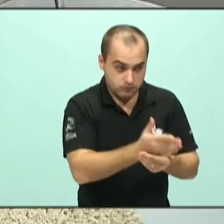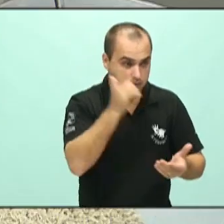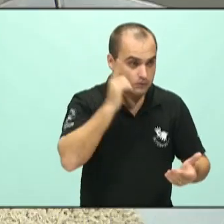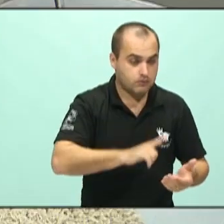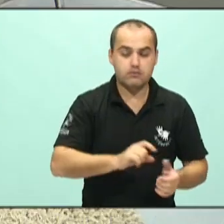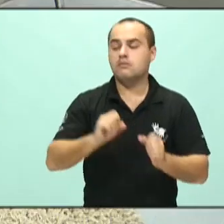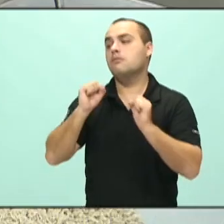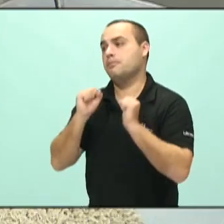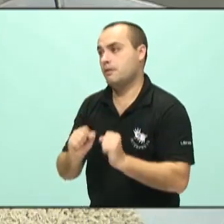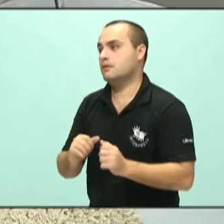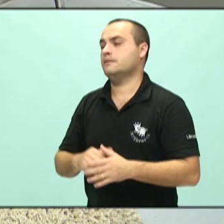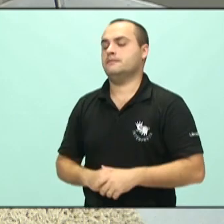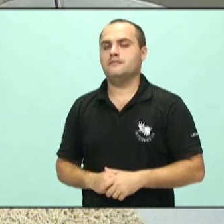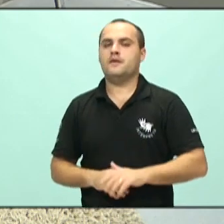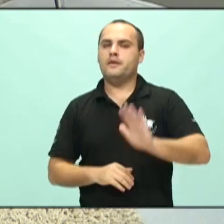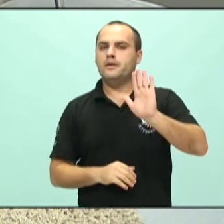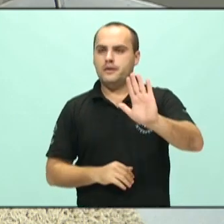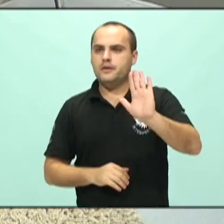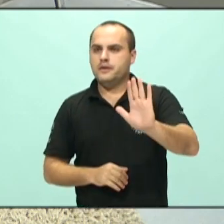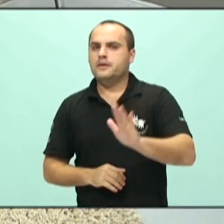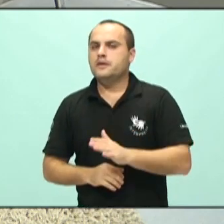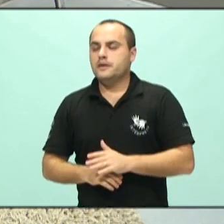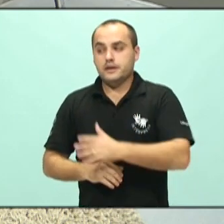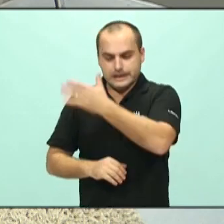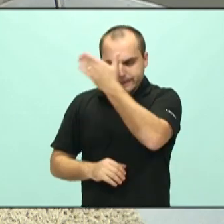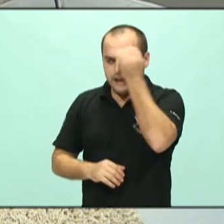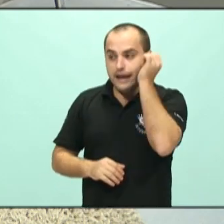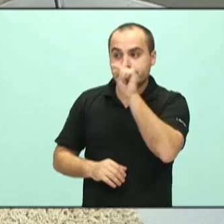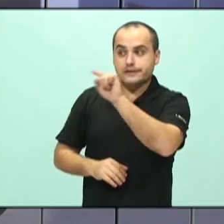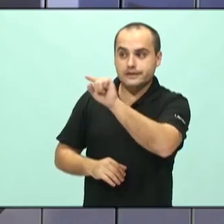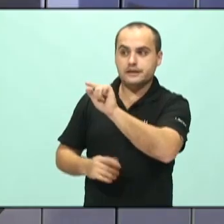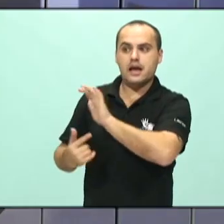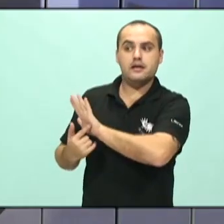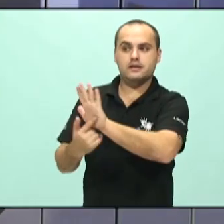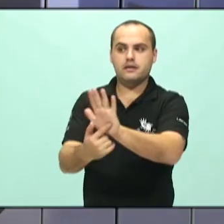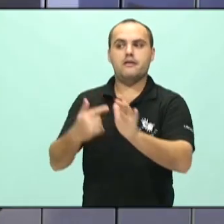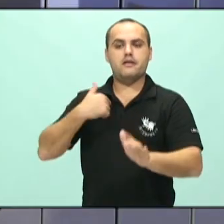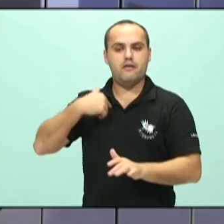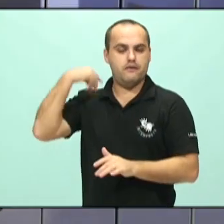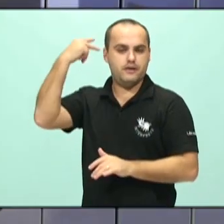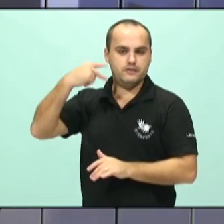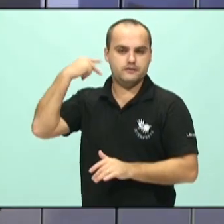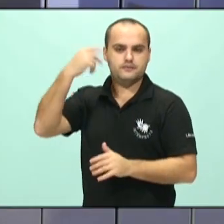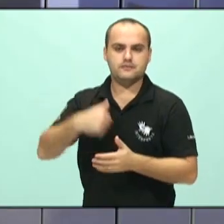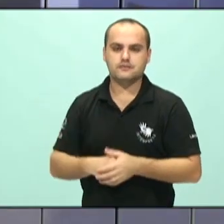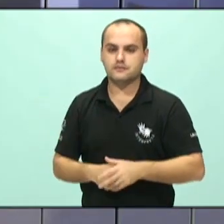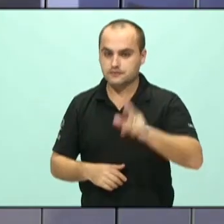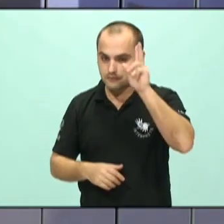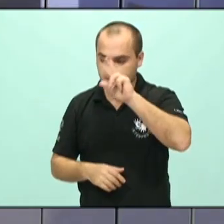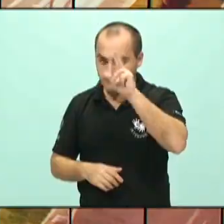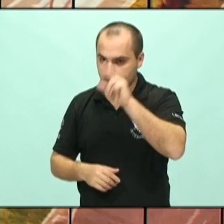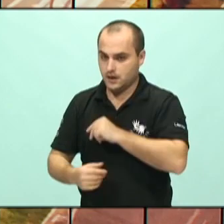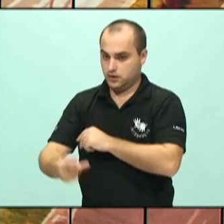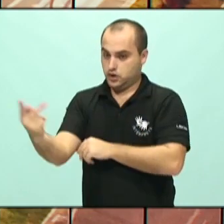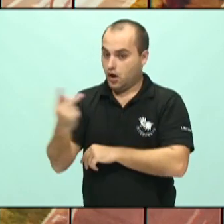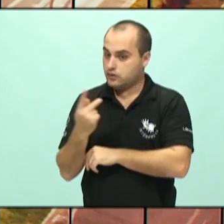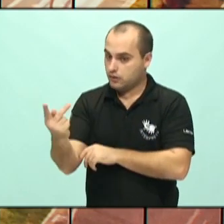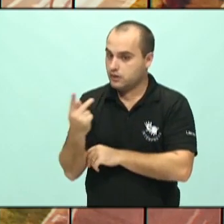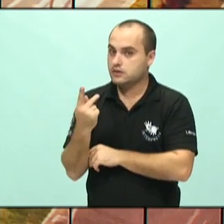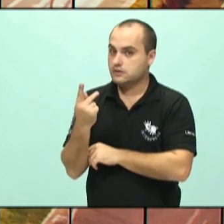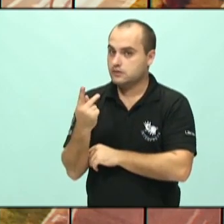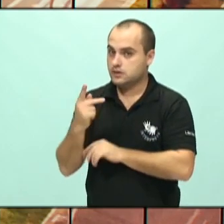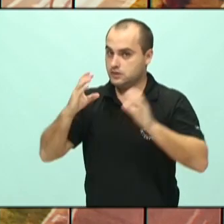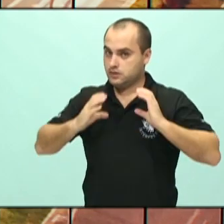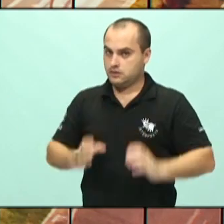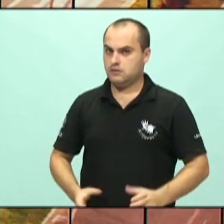né? Vamos esquecer que você é o apresentador e que eu sou o vereador e vamos lembrar que nós somos cidadãos. Cara,